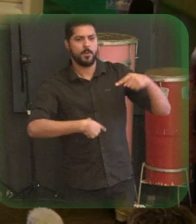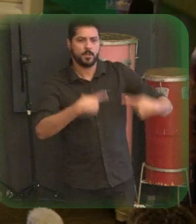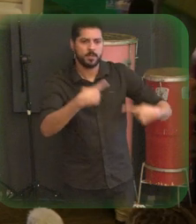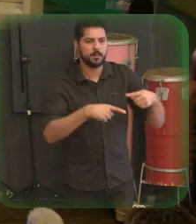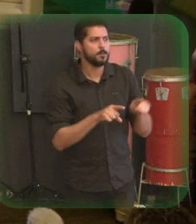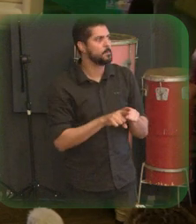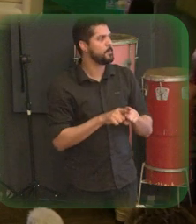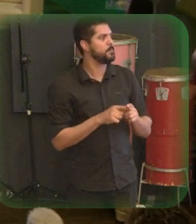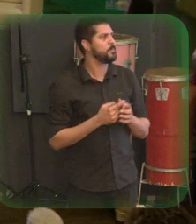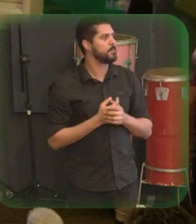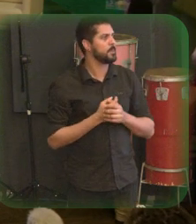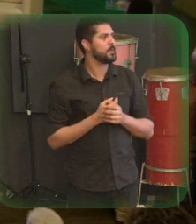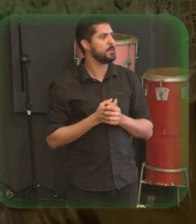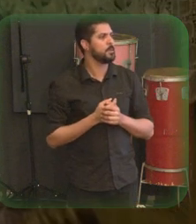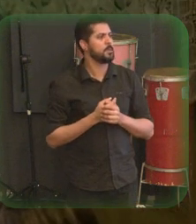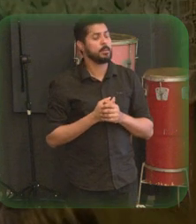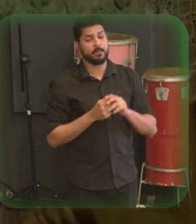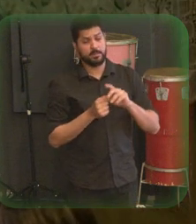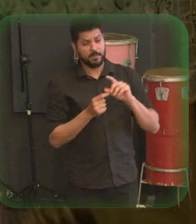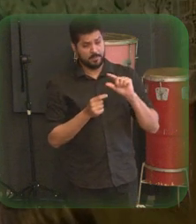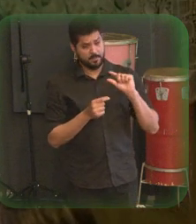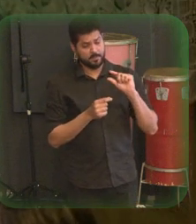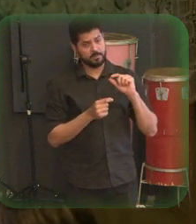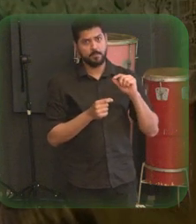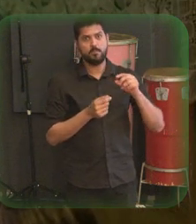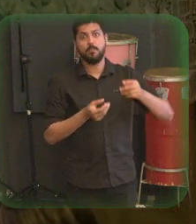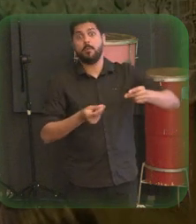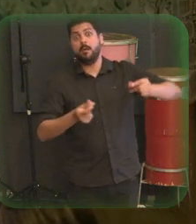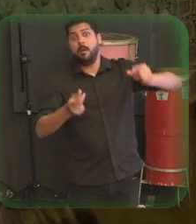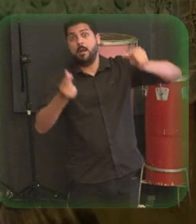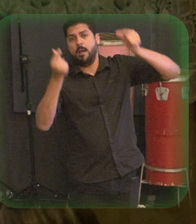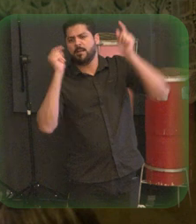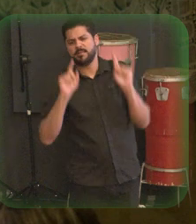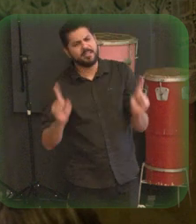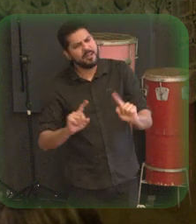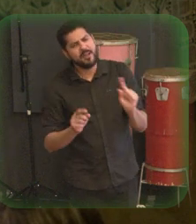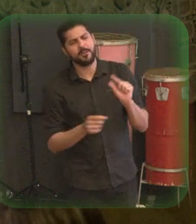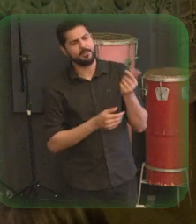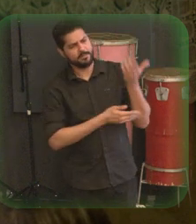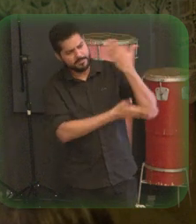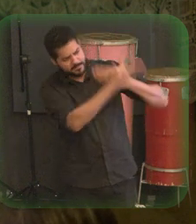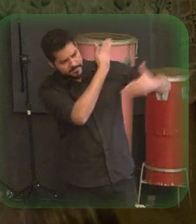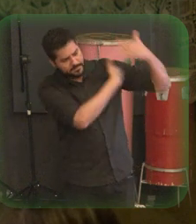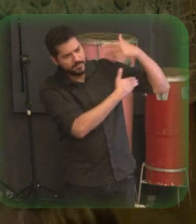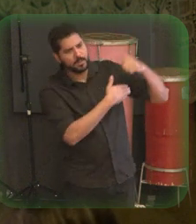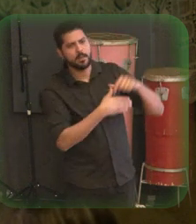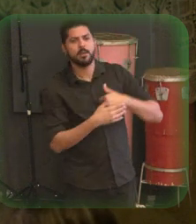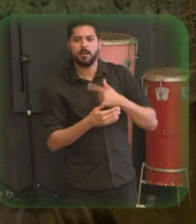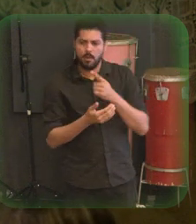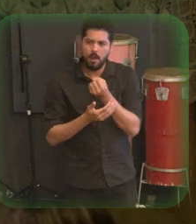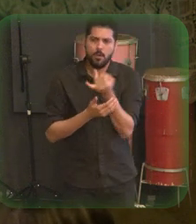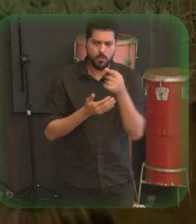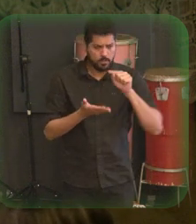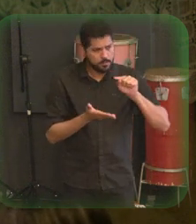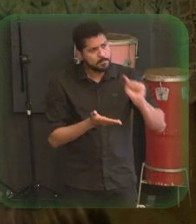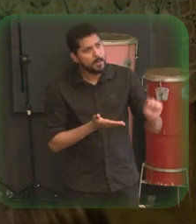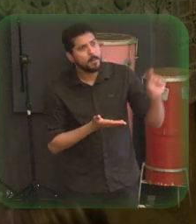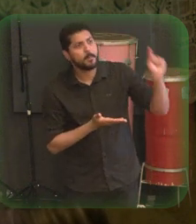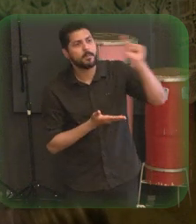Senhoras e senhores, há não muito tempo, né, e ainda em alguns lugares ainda é normal. Eu me lembro, quando eu era mais